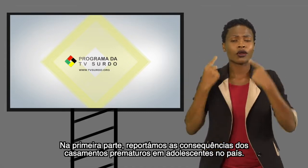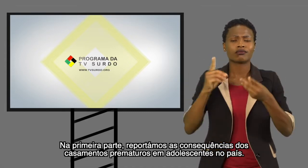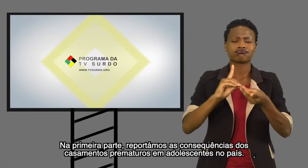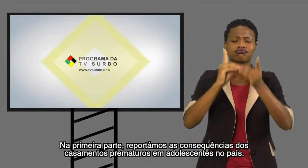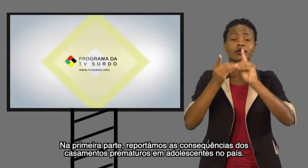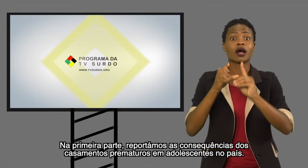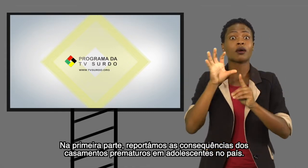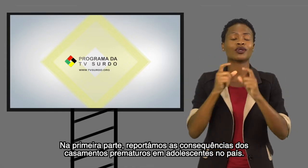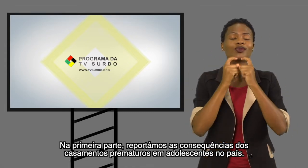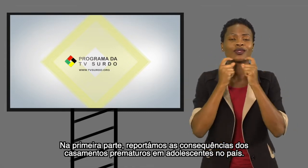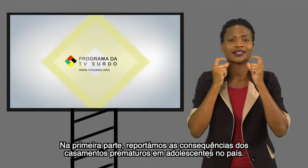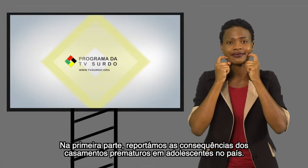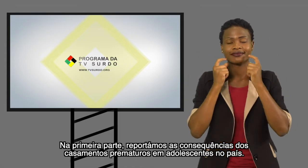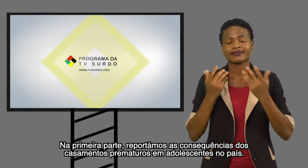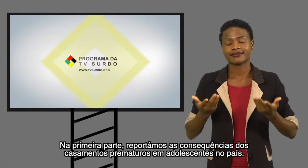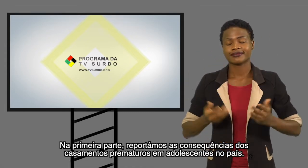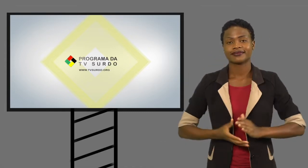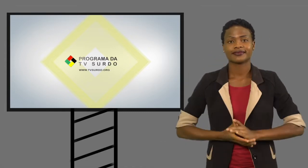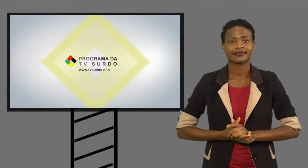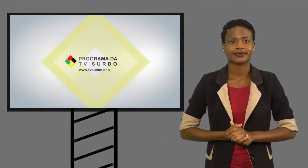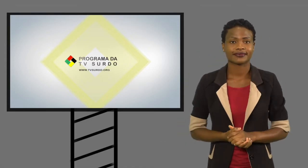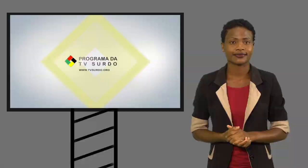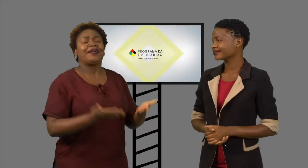prematuros em adolescentes no país.